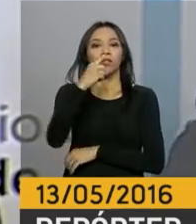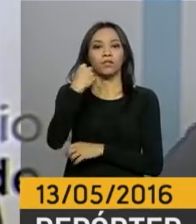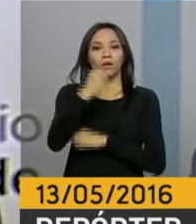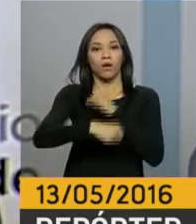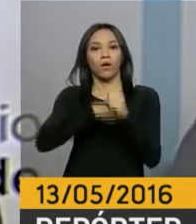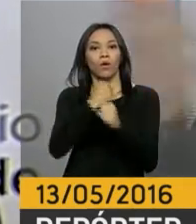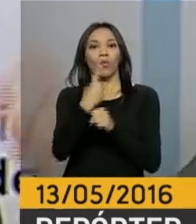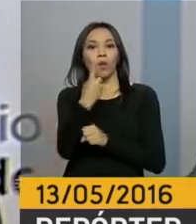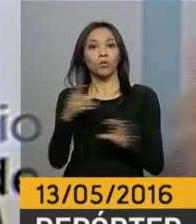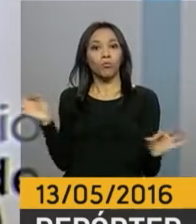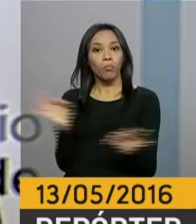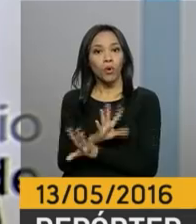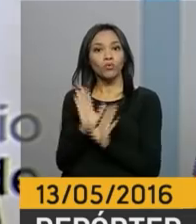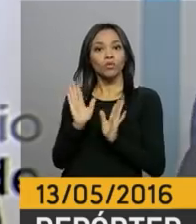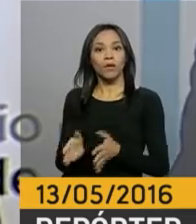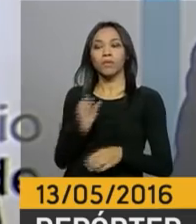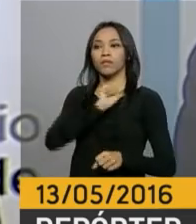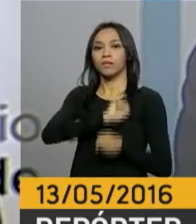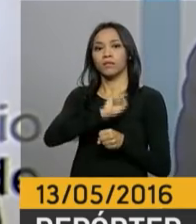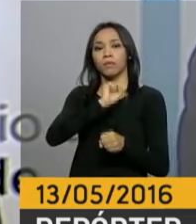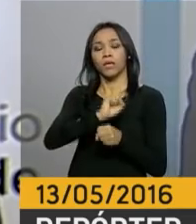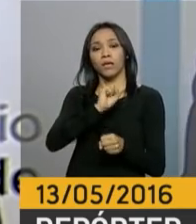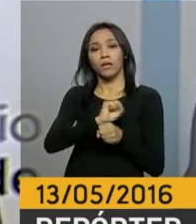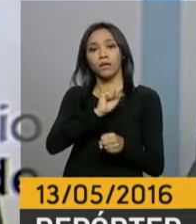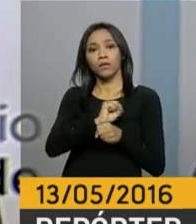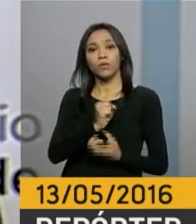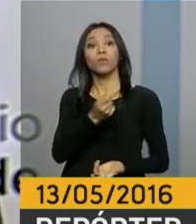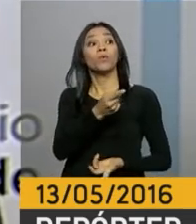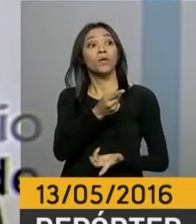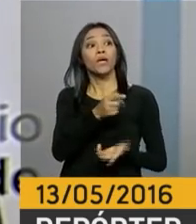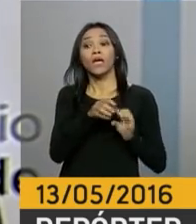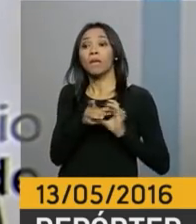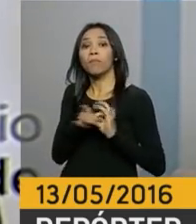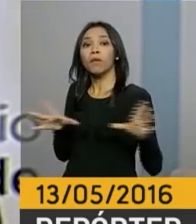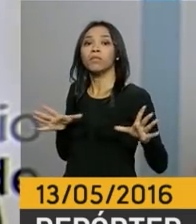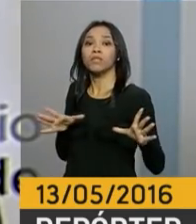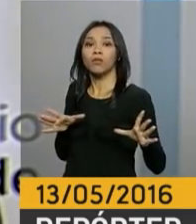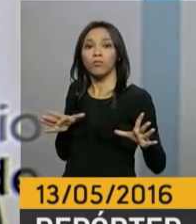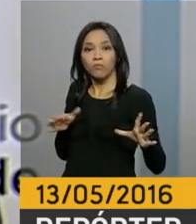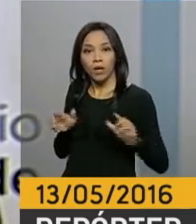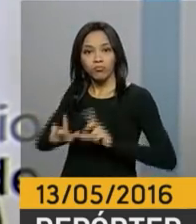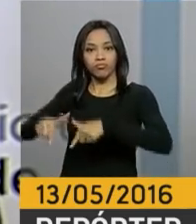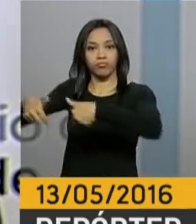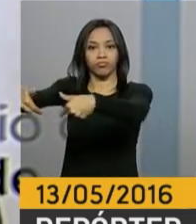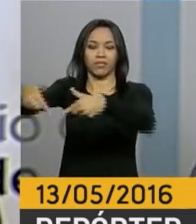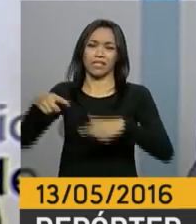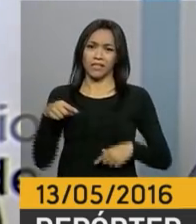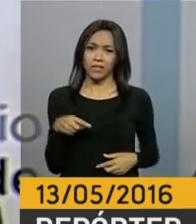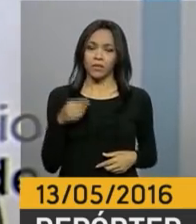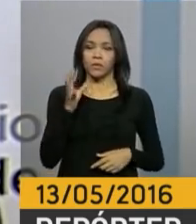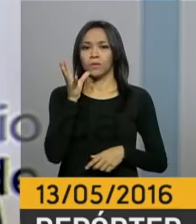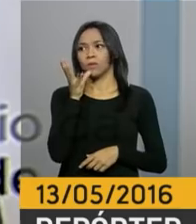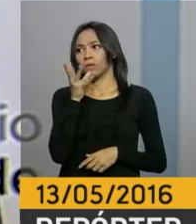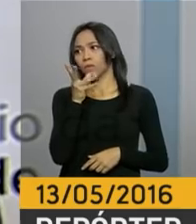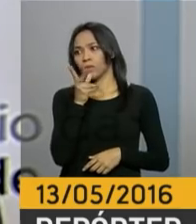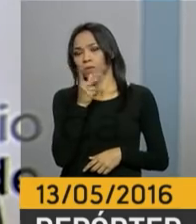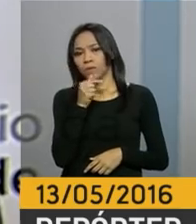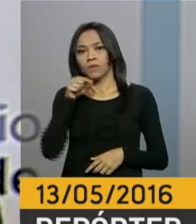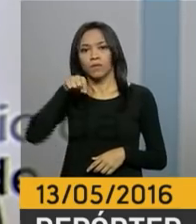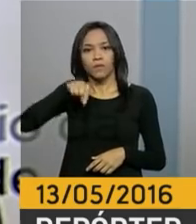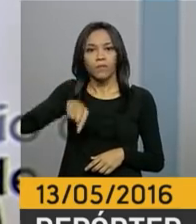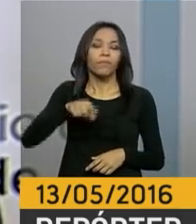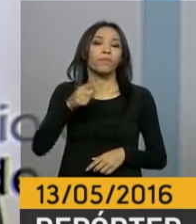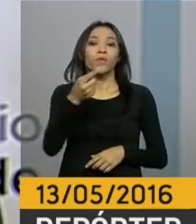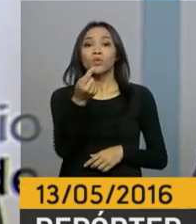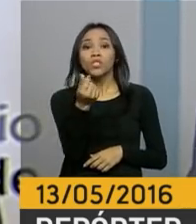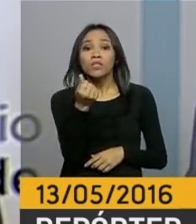pronto equipado esperando a liberação do um regulador isso custa né essa esse investimento o o capex o